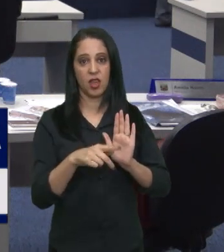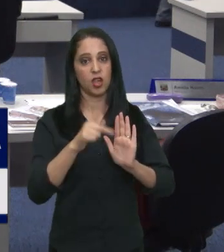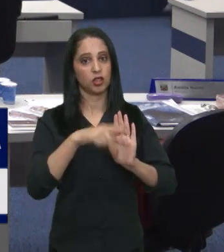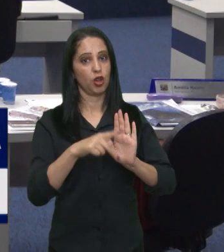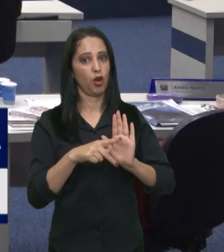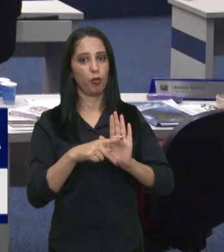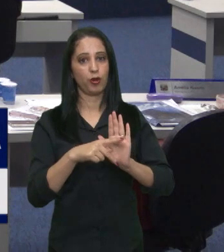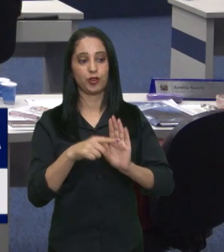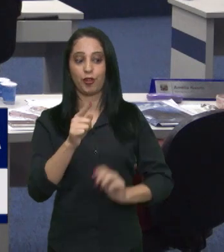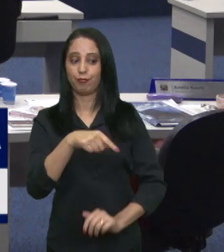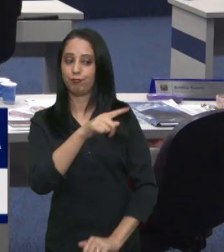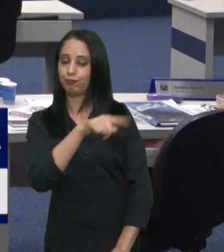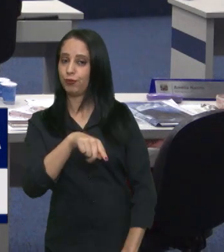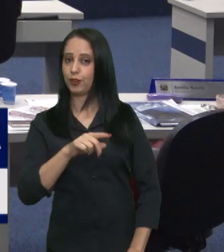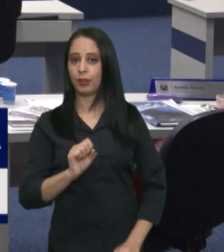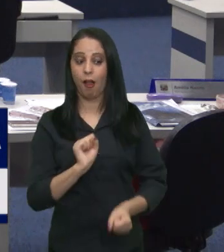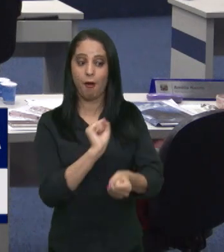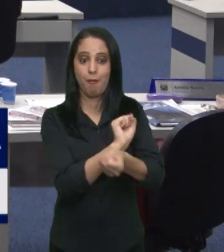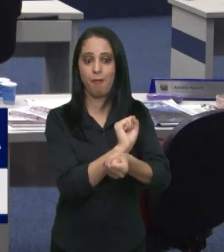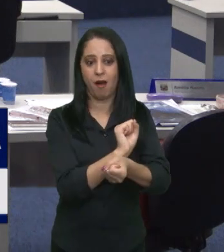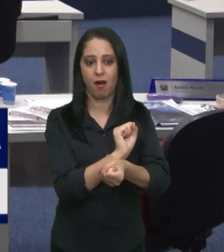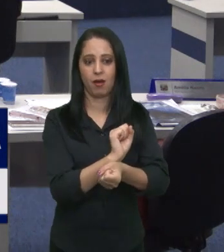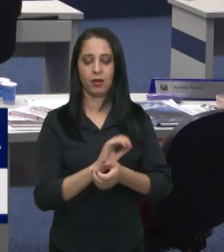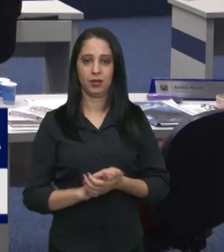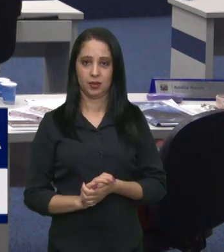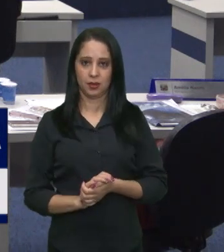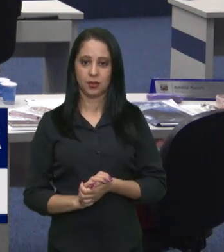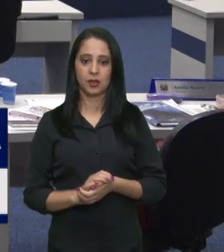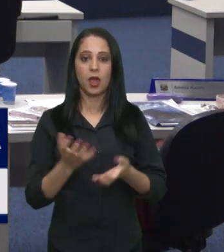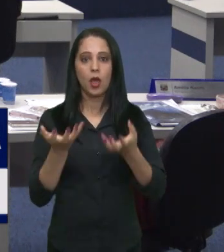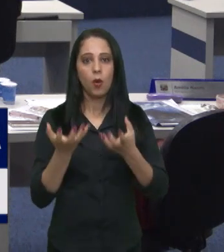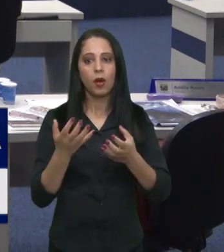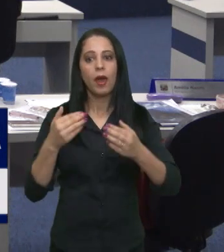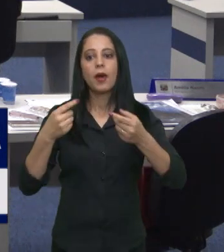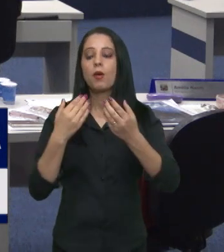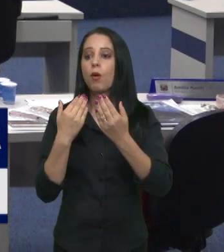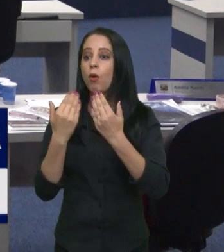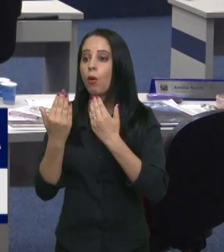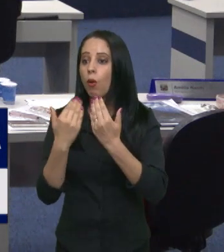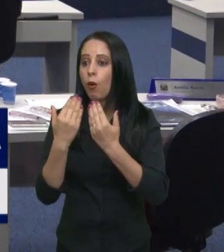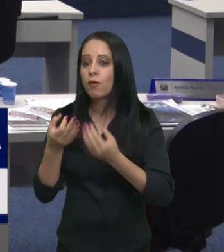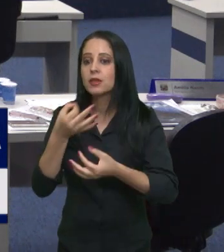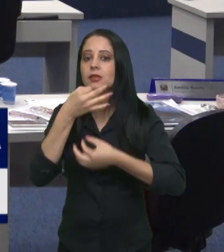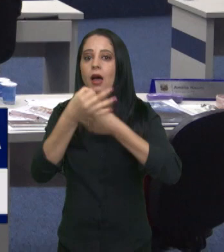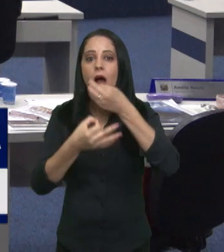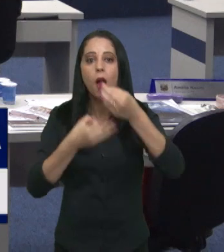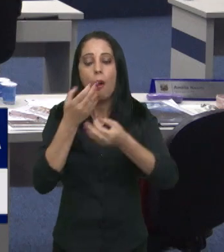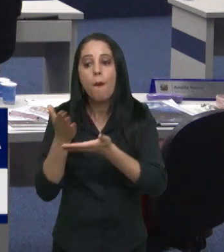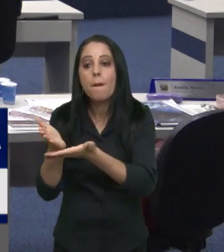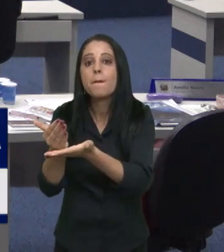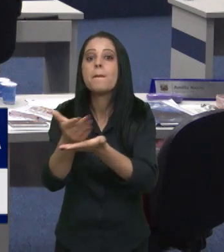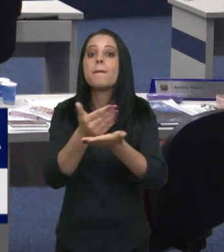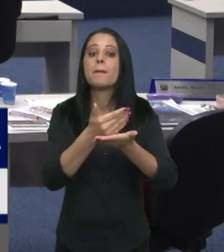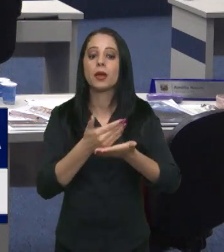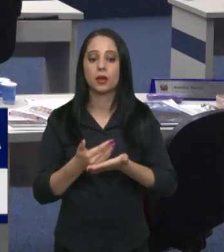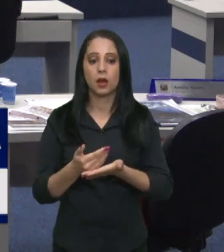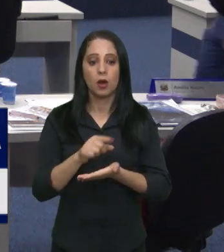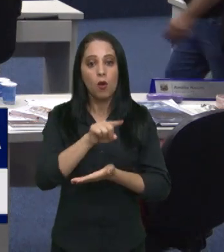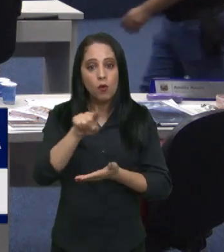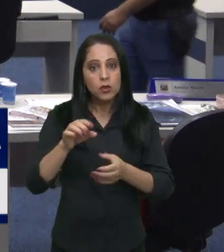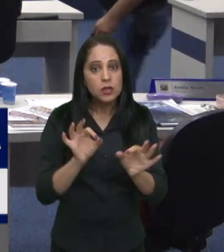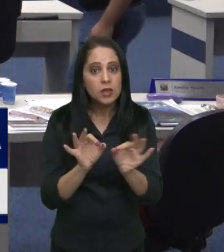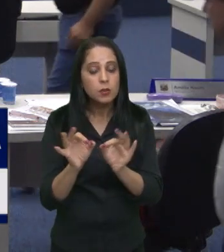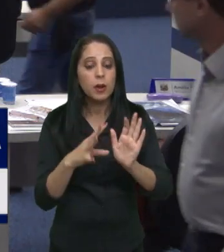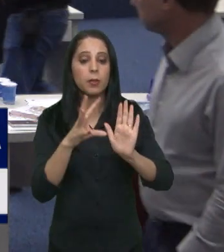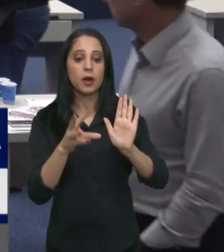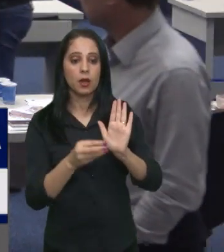queria aqui dizer e dialogar, inclusive, com os vereadores que construíram essa emenda. Vereadores, O